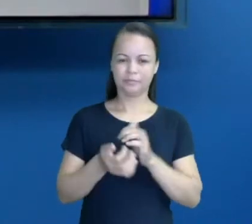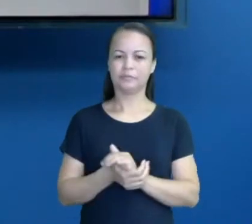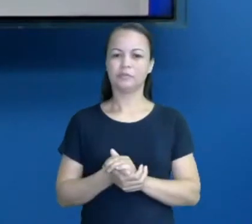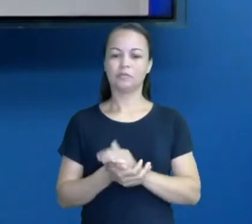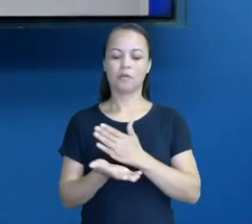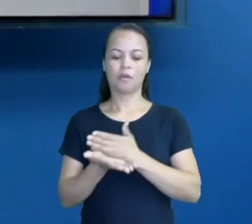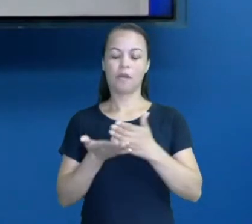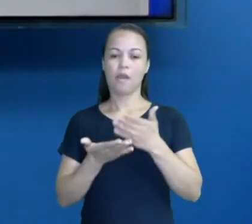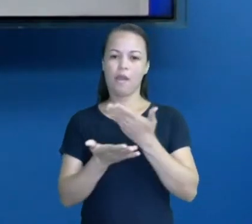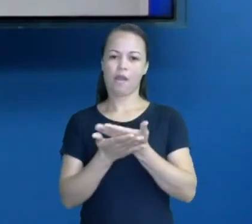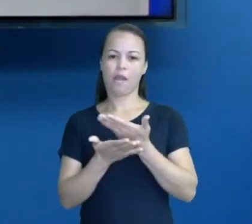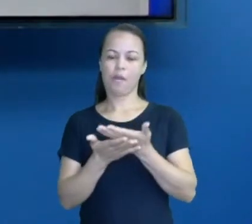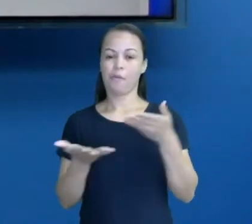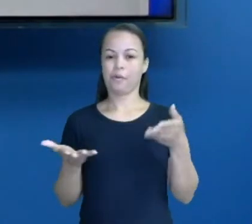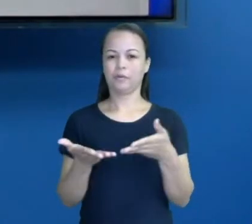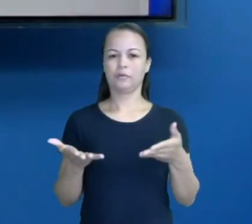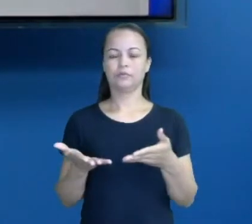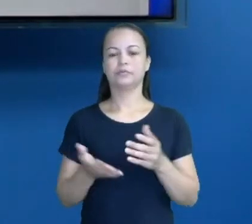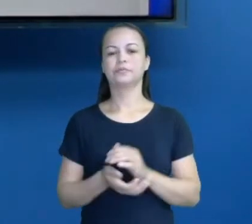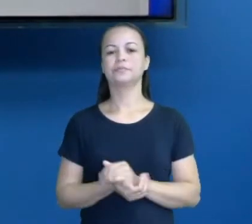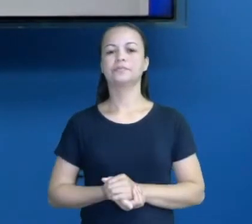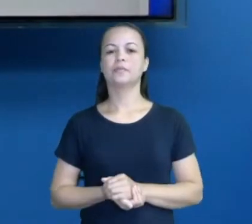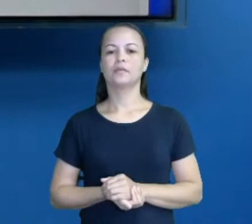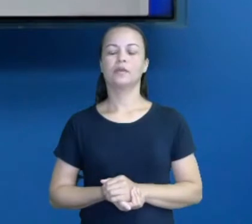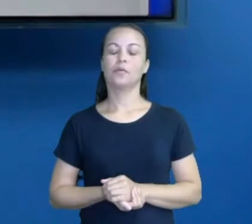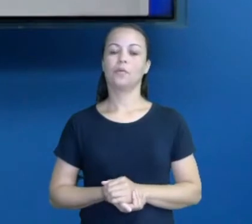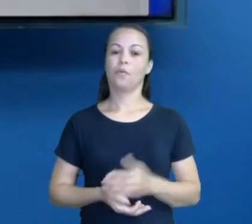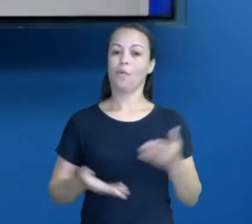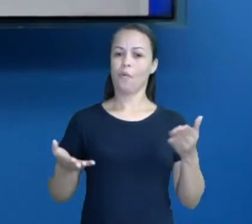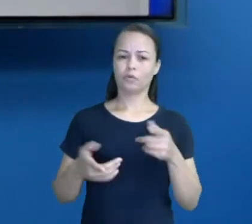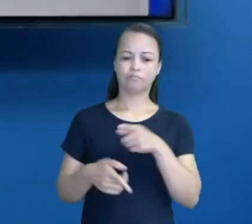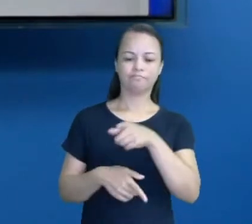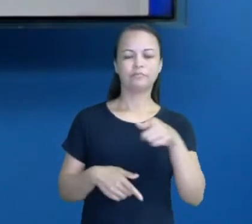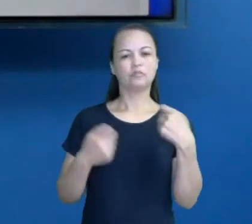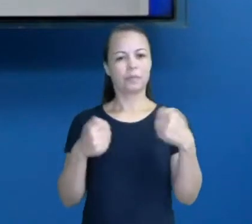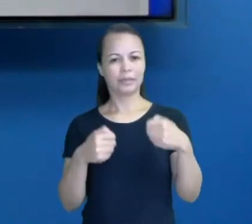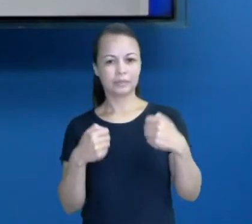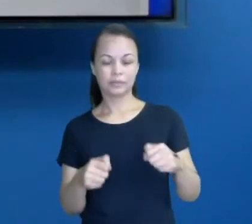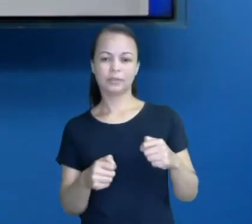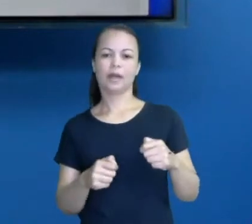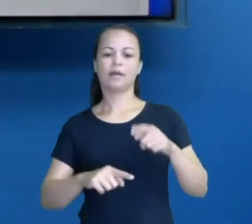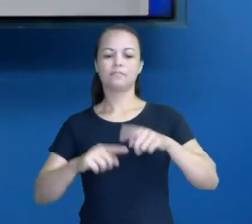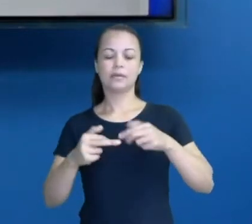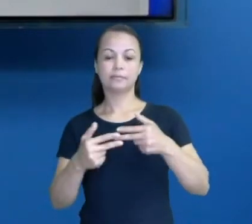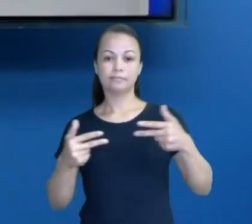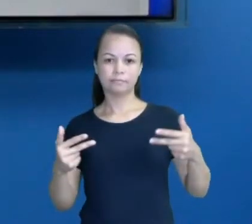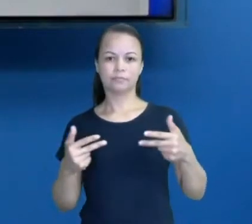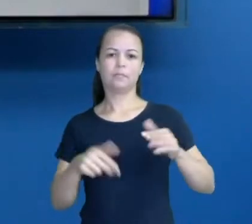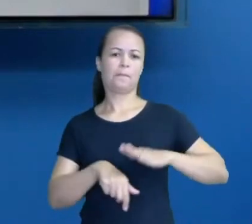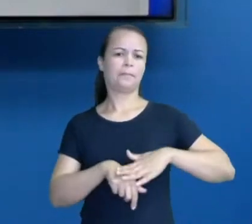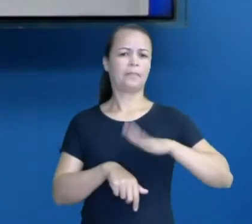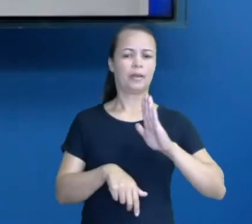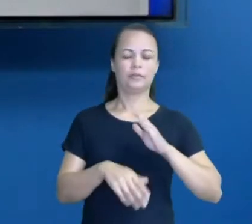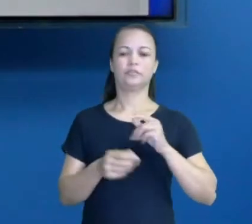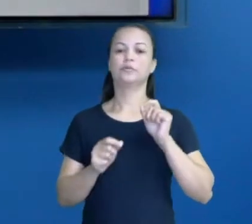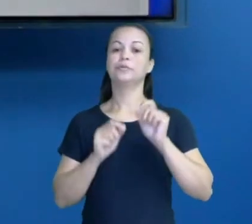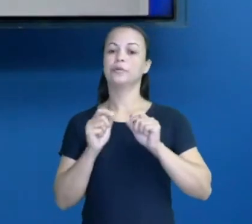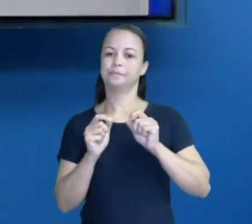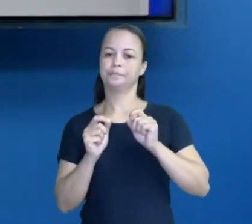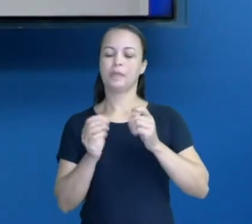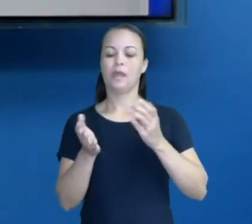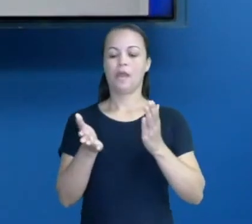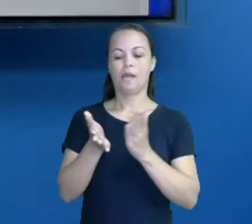hoje. Hoje vocês vão precisar de um material a mais, certo?